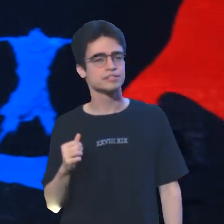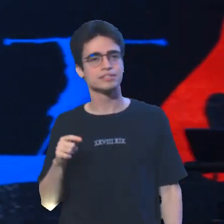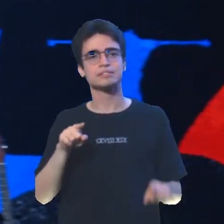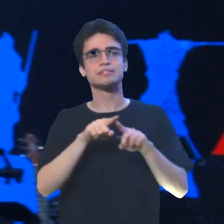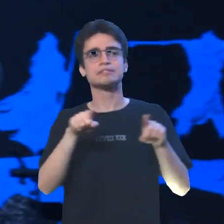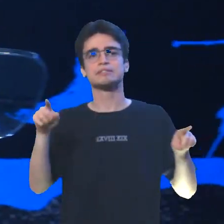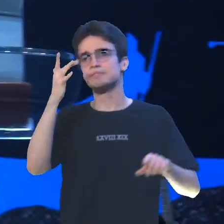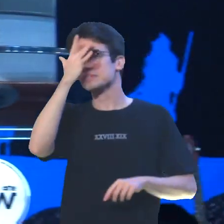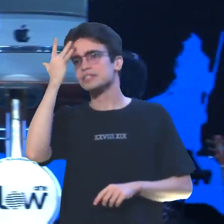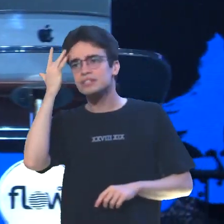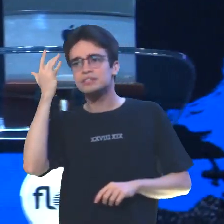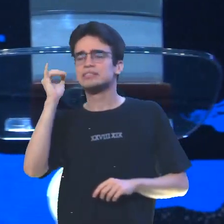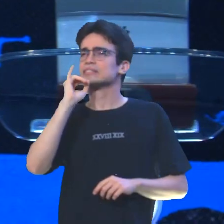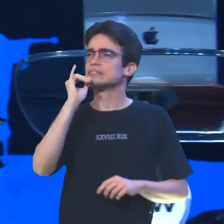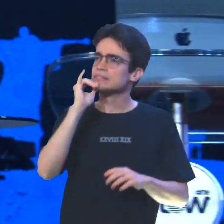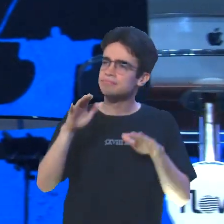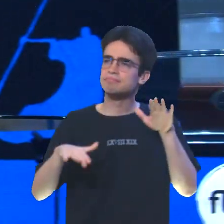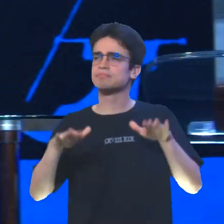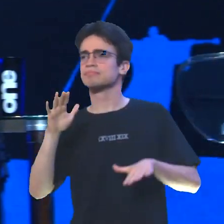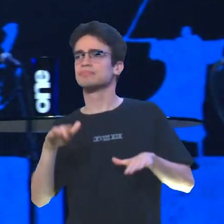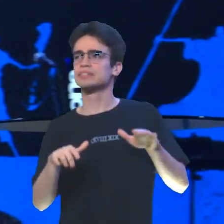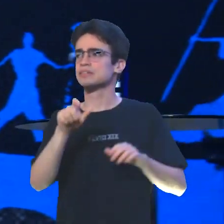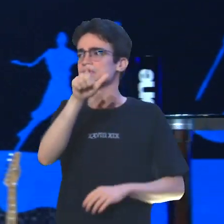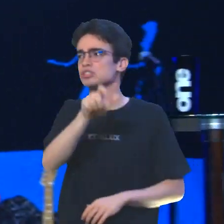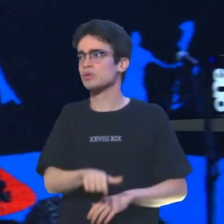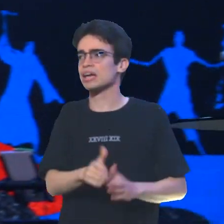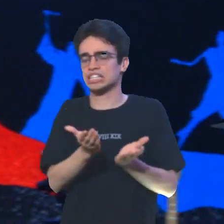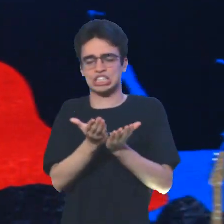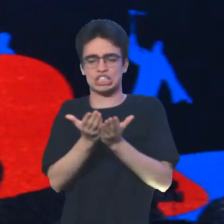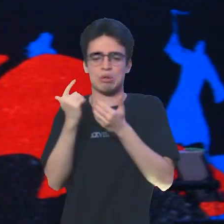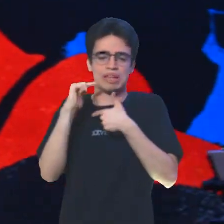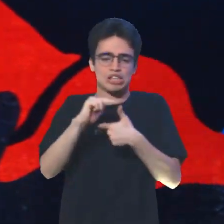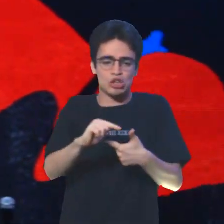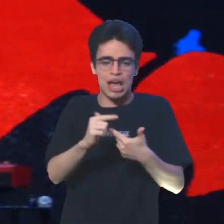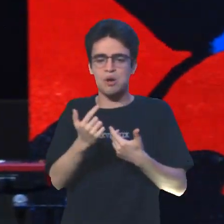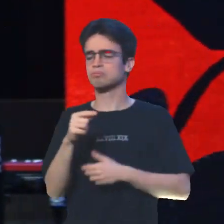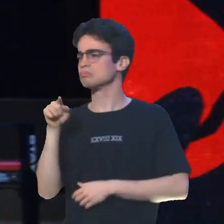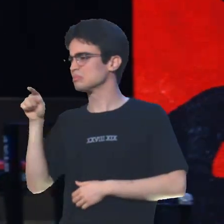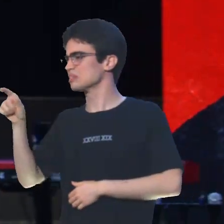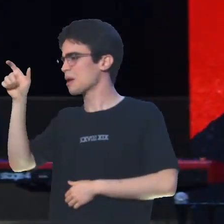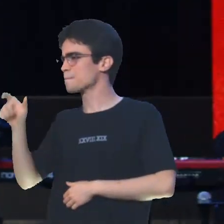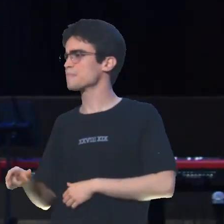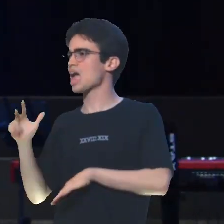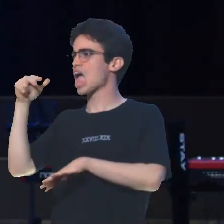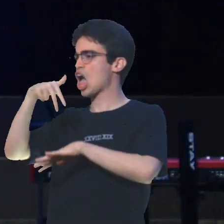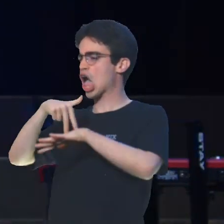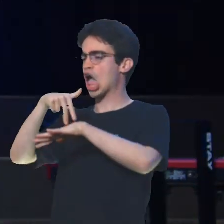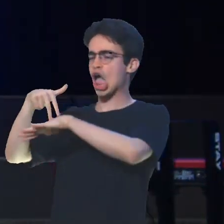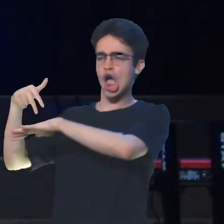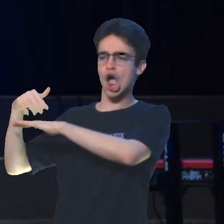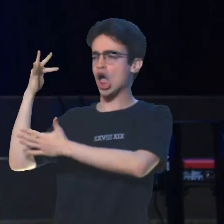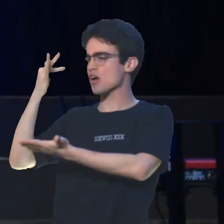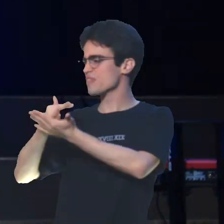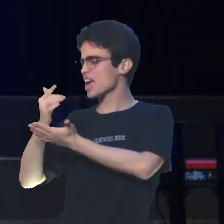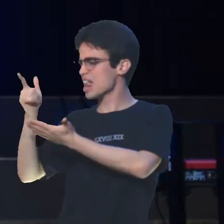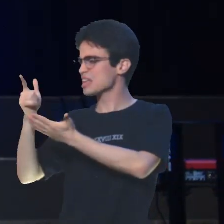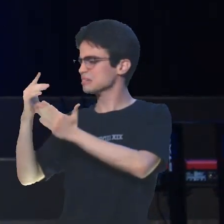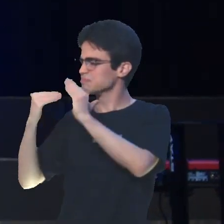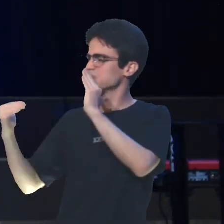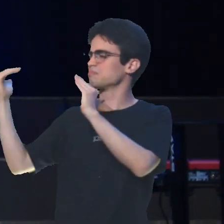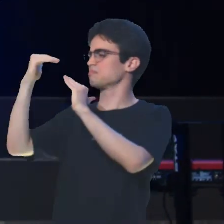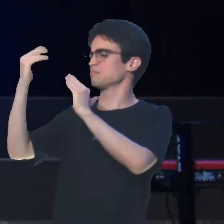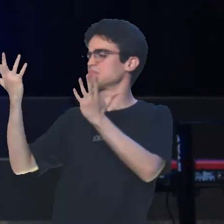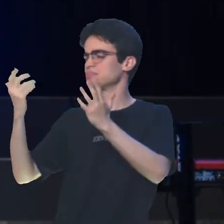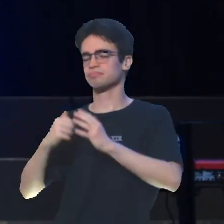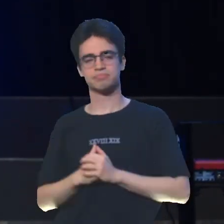talvez é um degrau acima do cristão ali. Aquele cara que era muito crente.